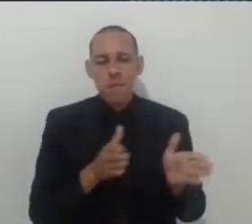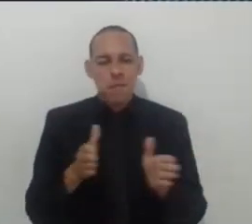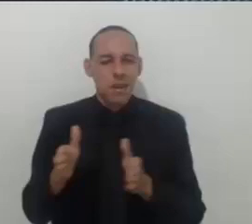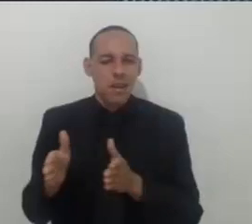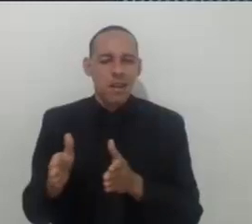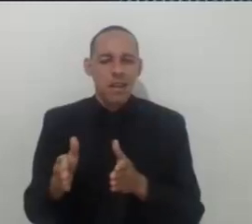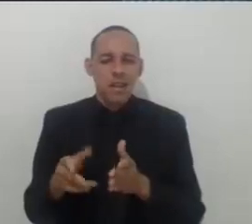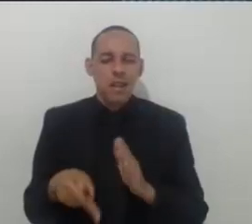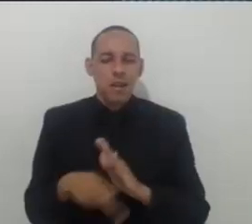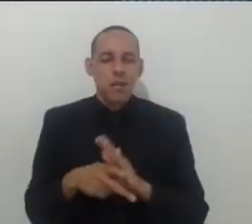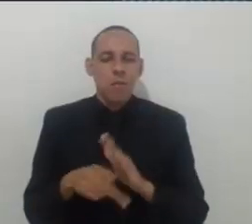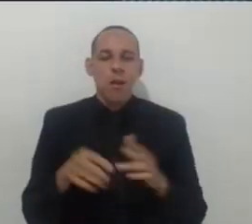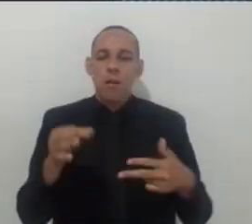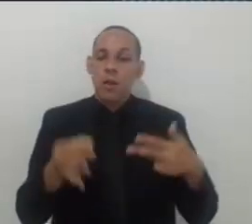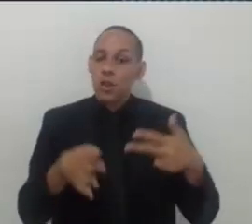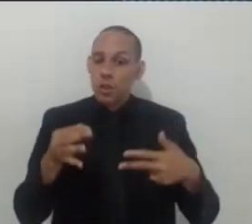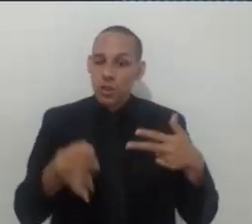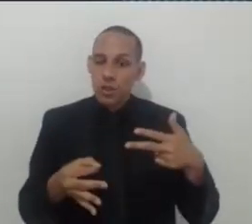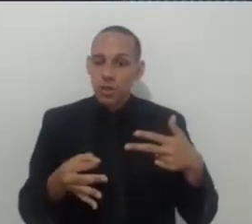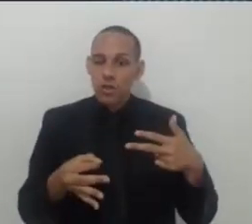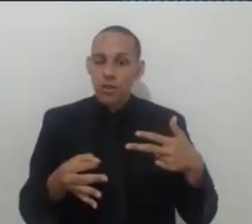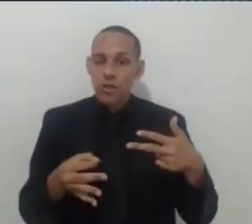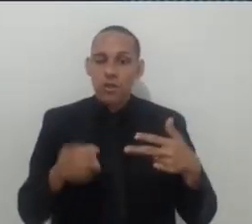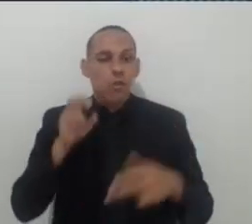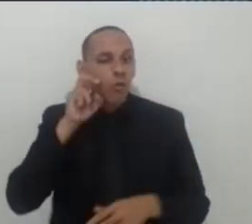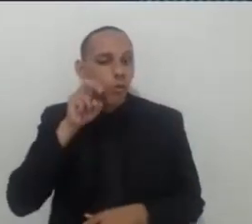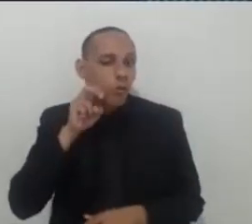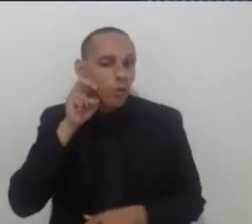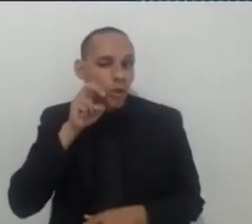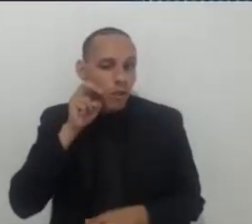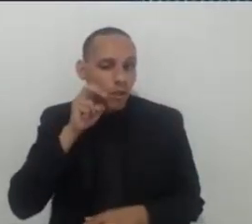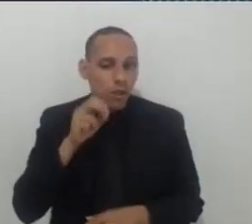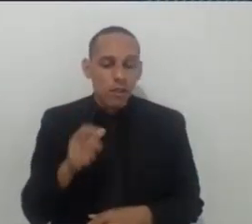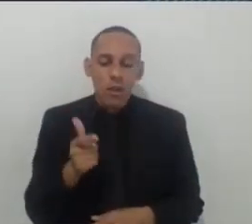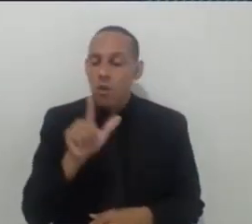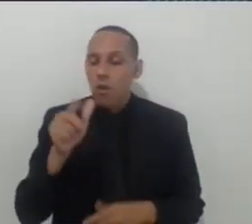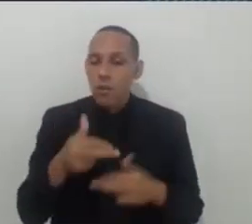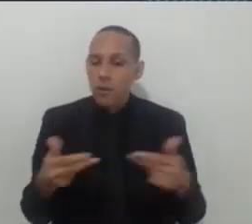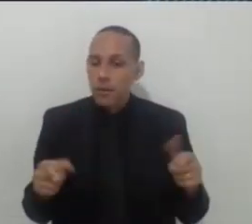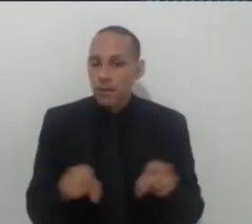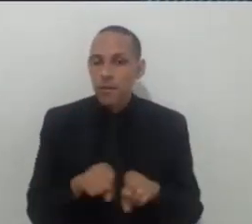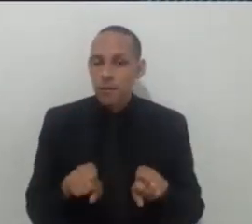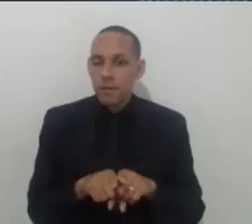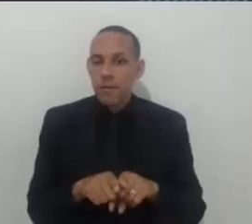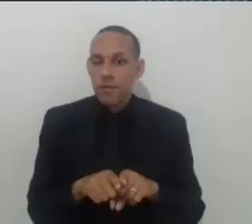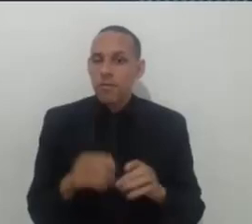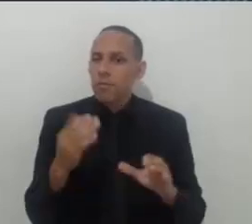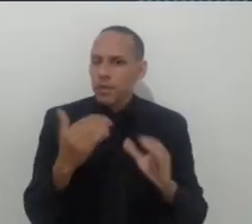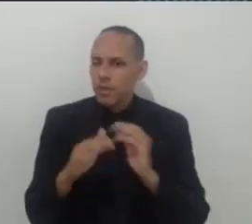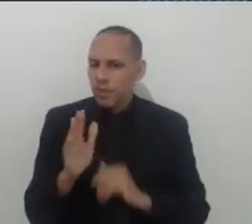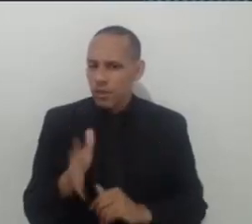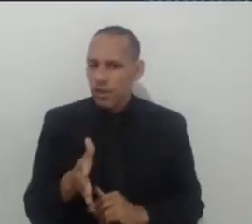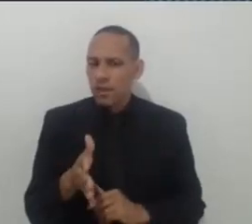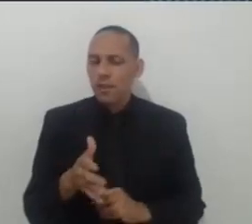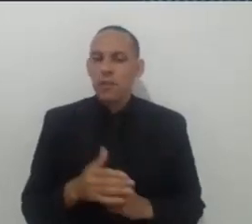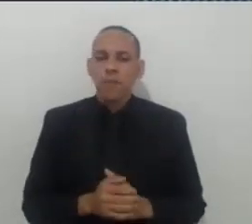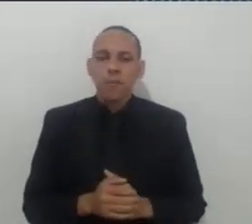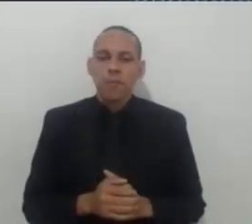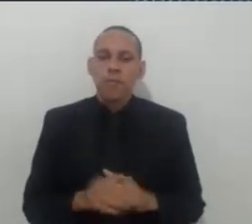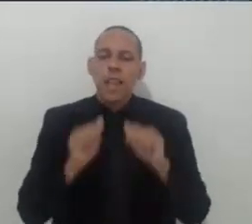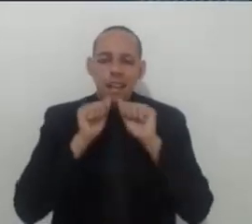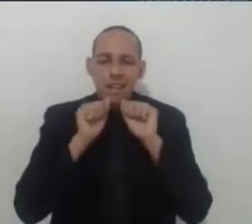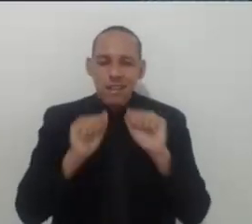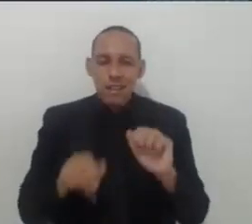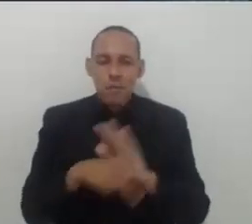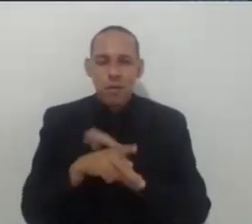Poder Judiciário do Rio Grande do Norte e da outras providências. Foi encaminhada, segundo a assessoria da